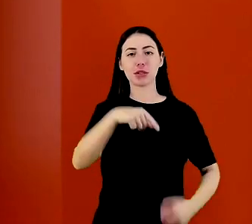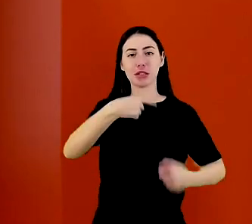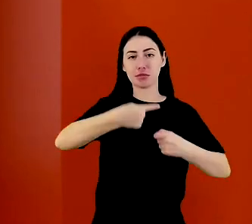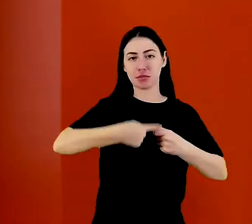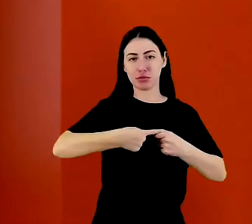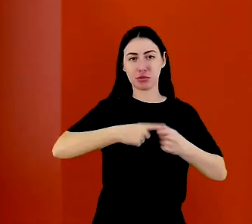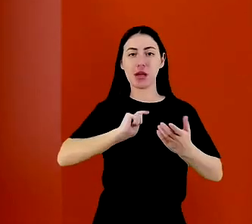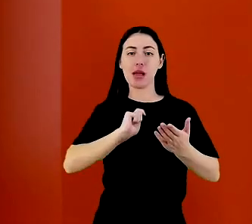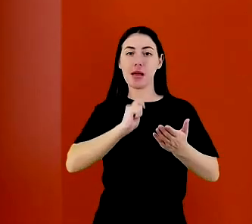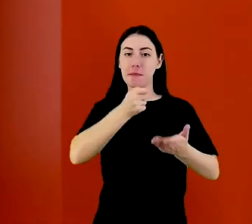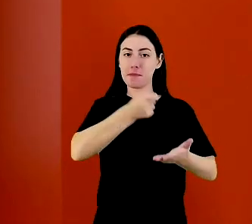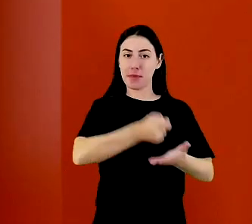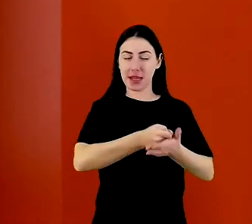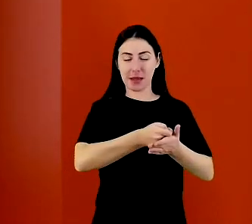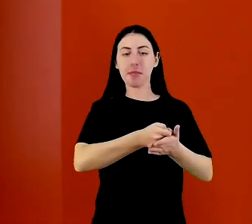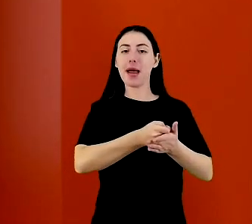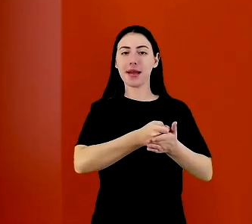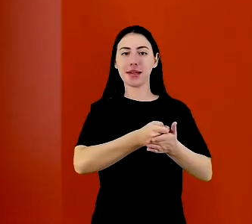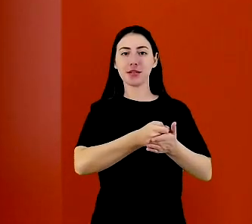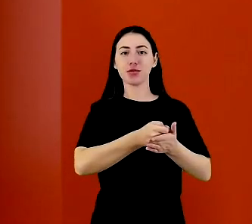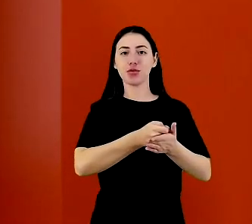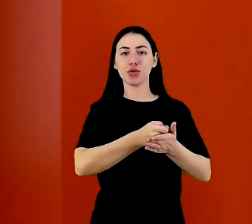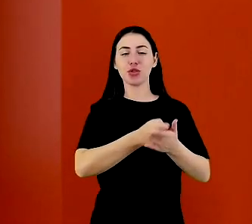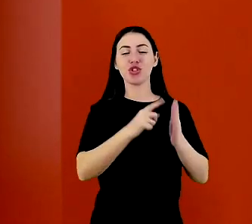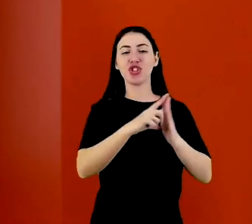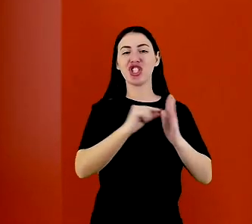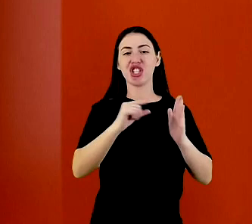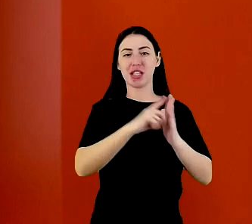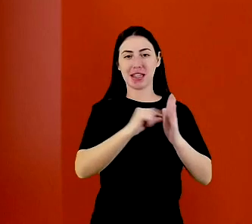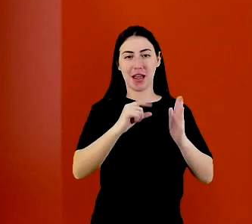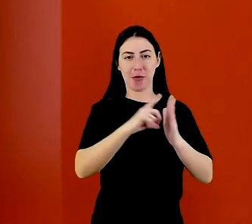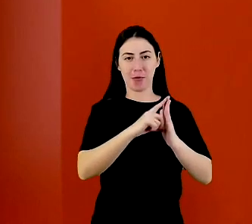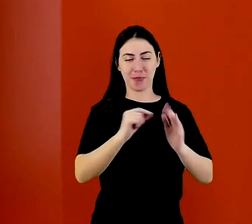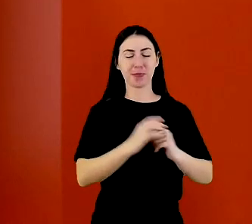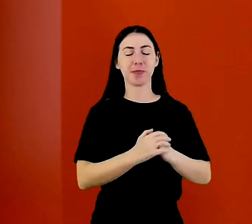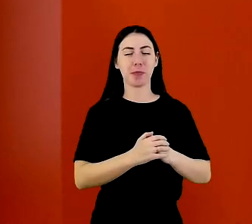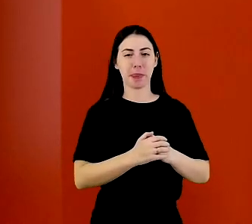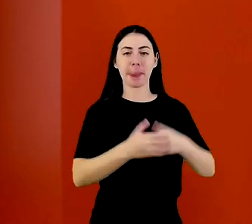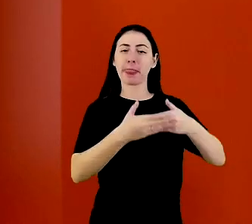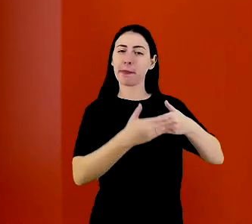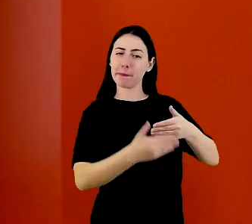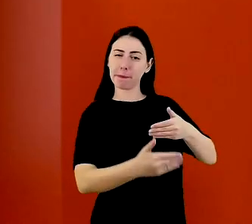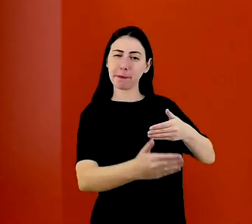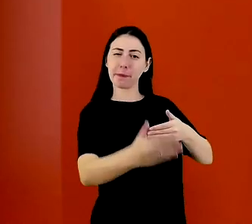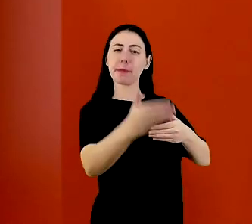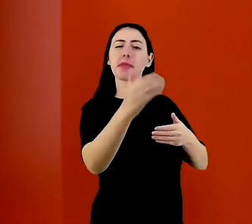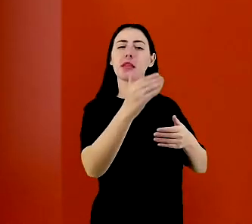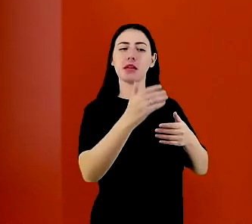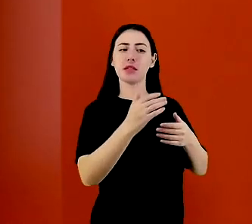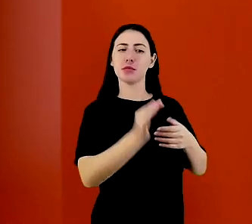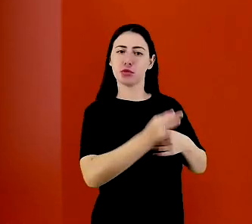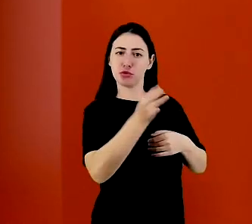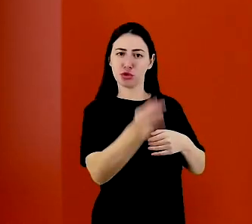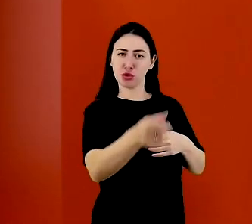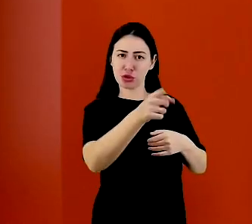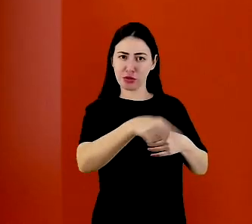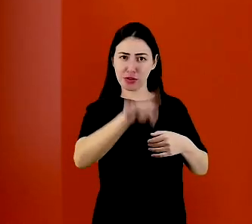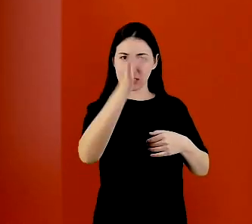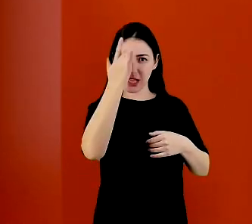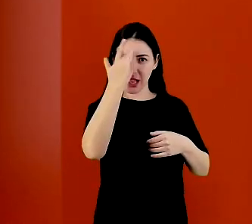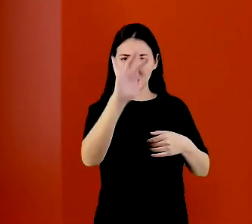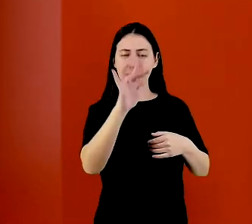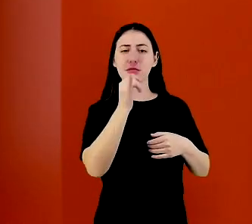nos próximos anos, vem a possibilidade de fazer postos sem atendimento de frentista com pagamento 100%